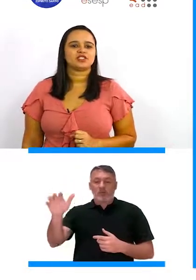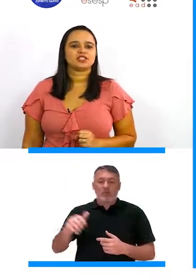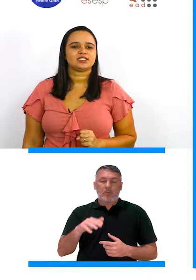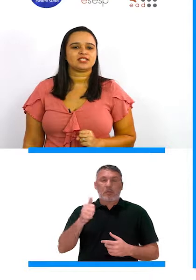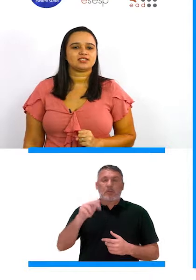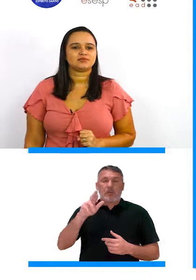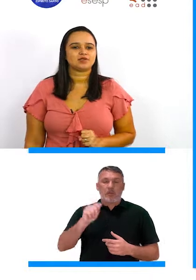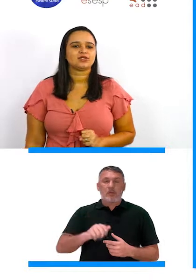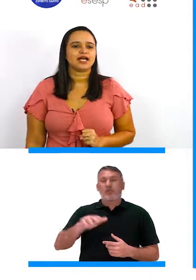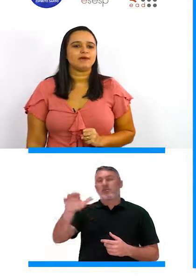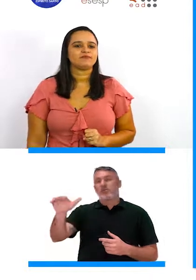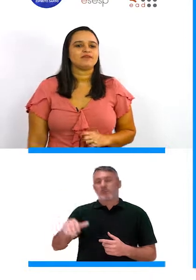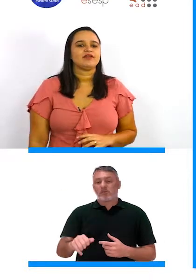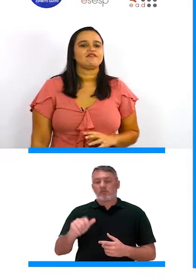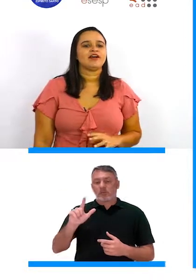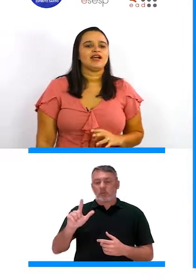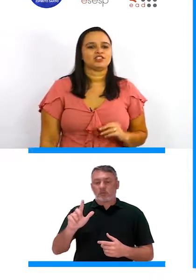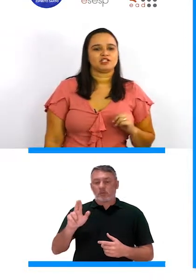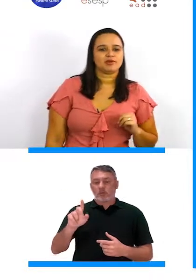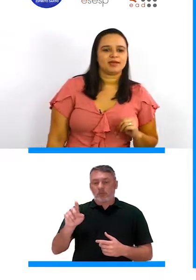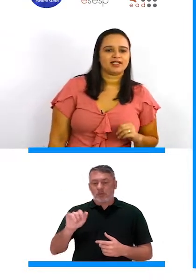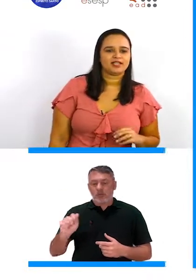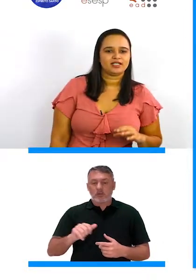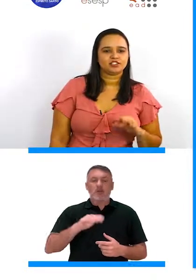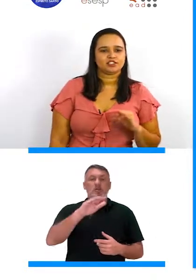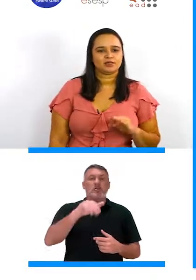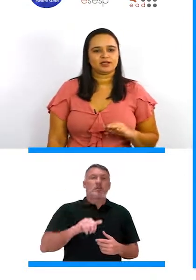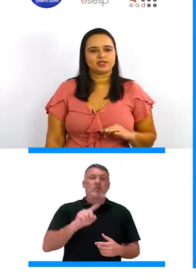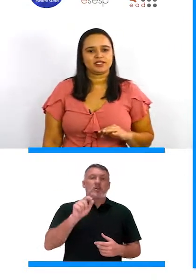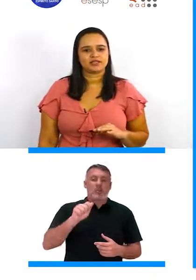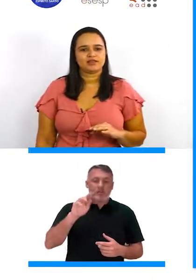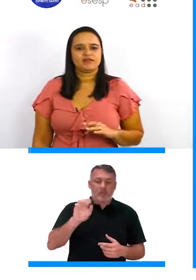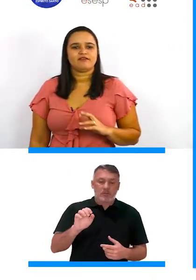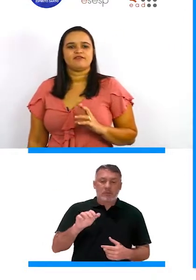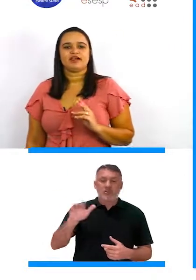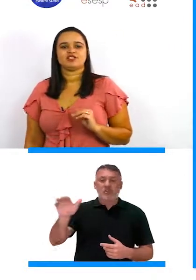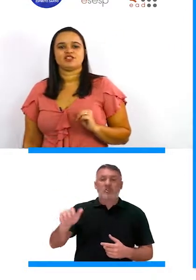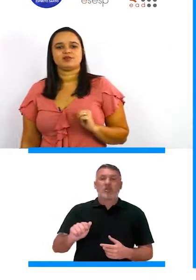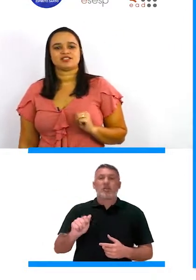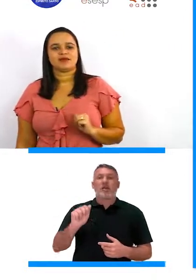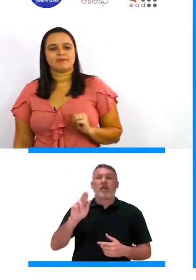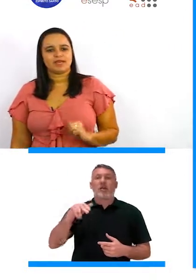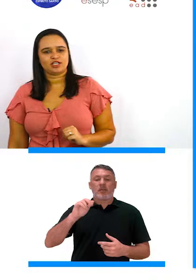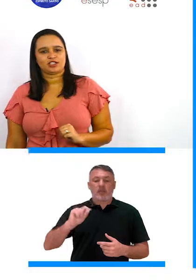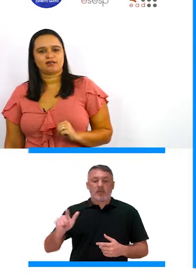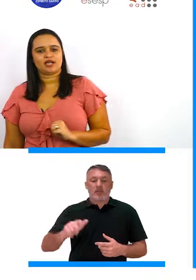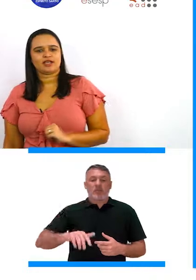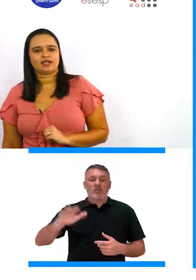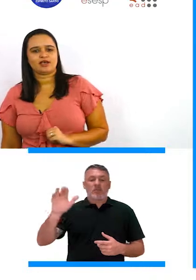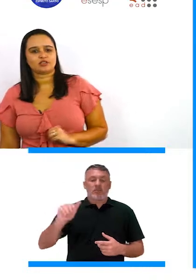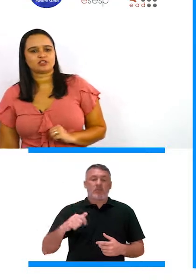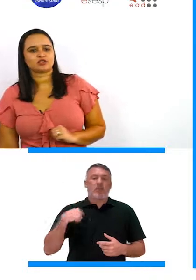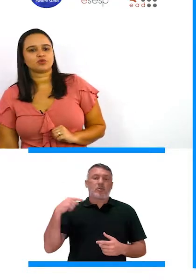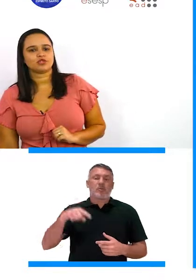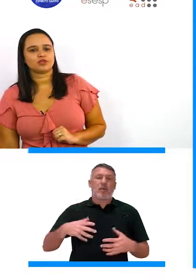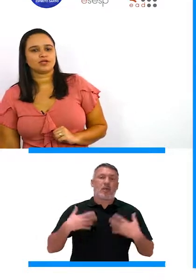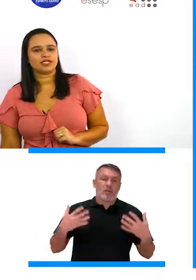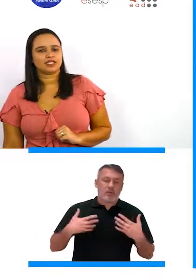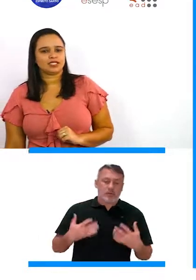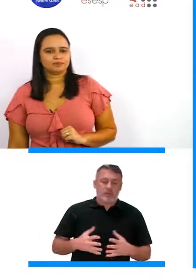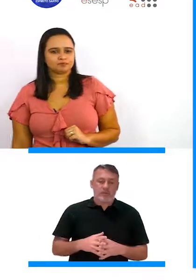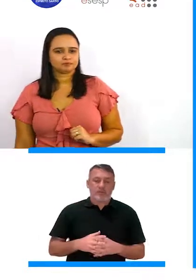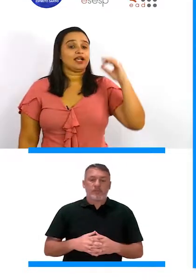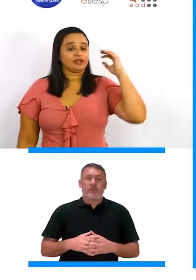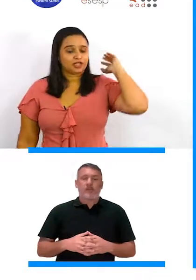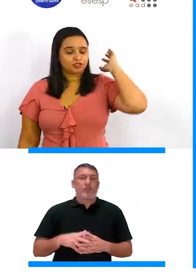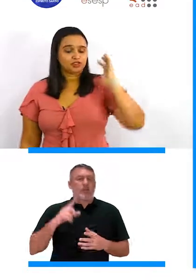mais bonita desse meu lugar. Vai, chama Maria, chama Luísa. Vai, chama Zabé, chama Raquel, diz que eu tô aqui com